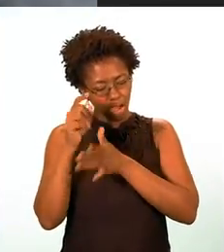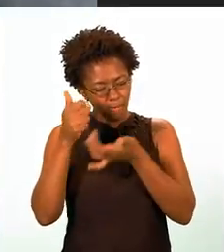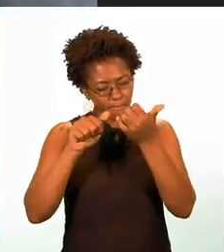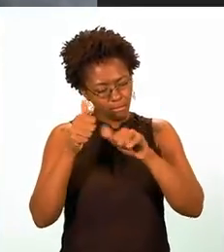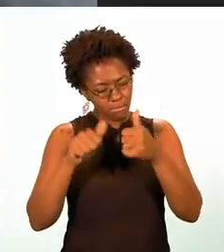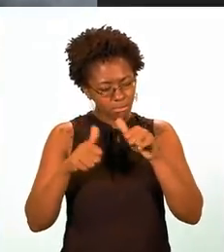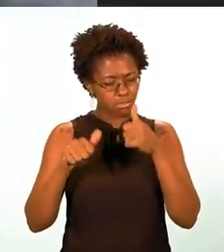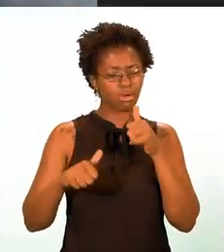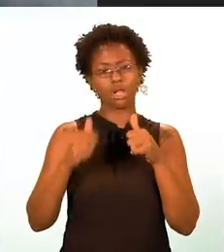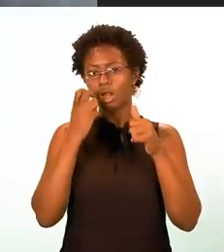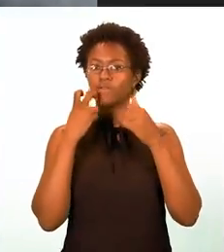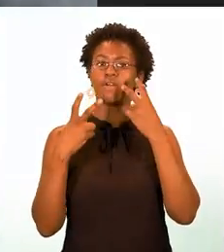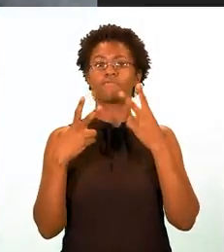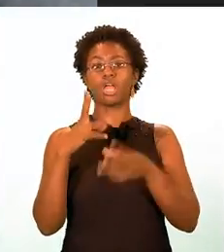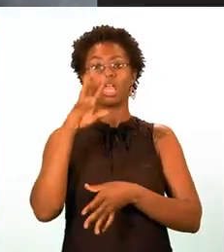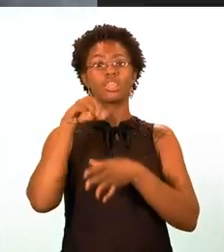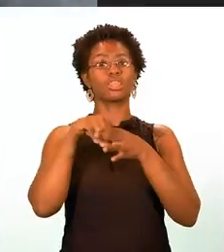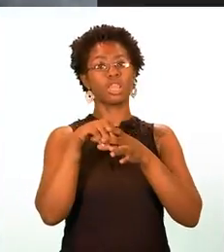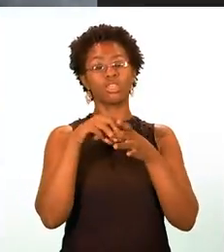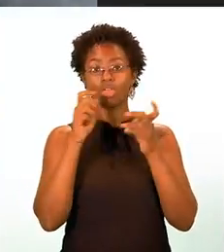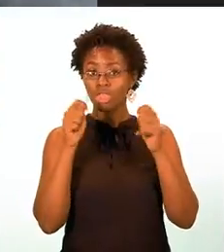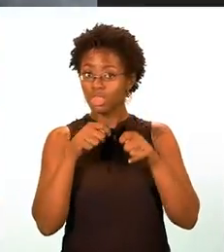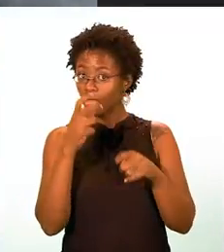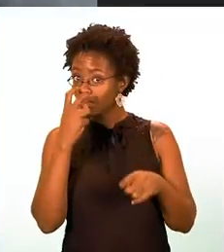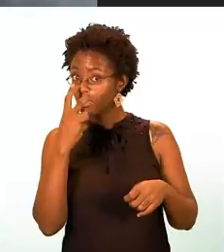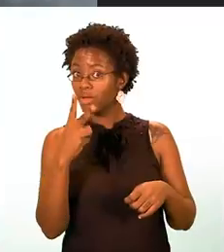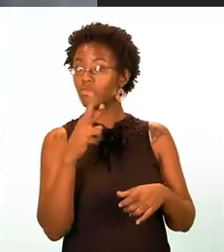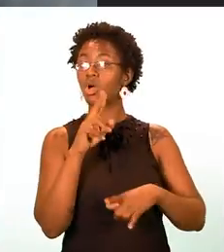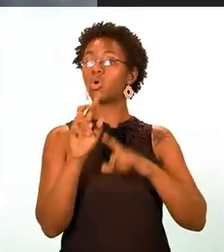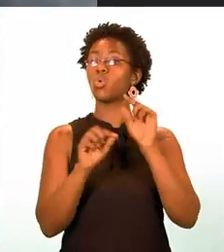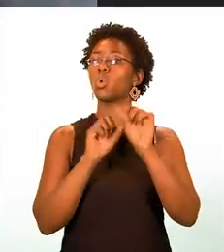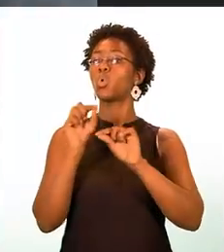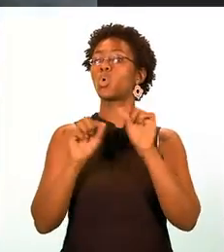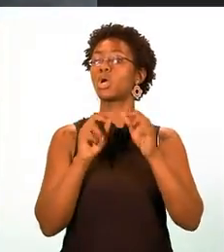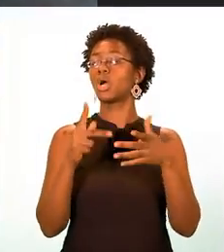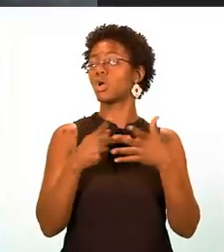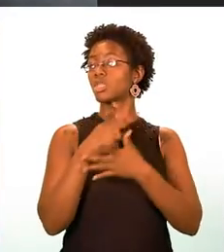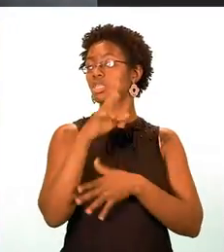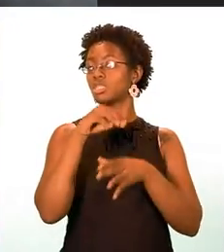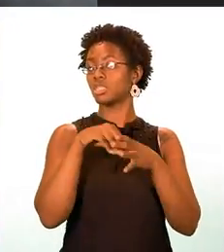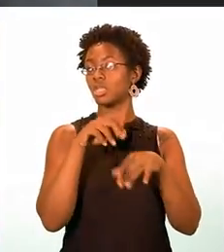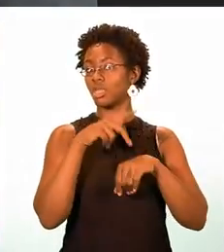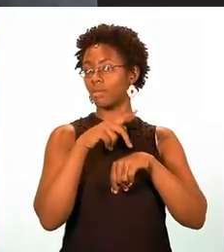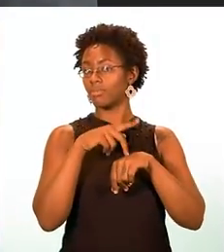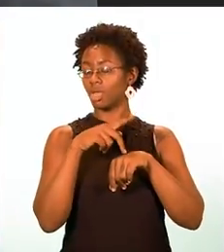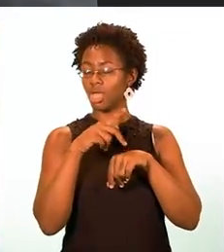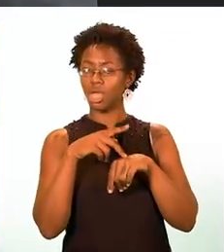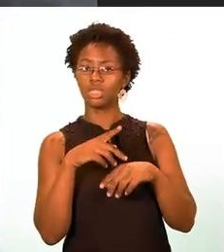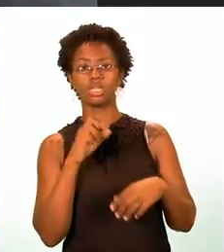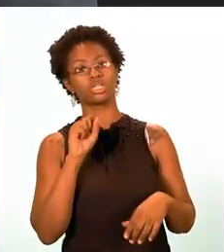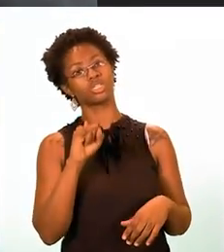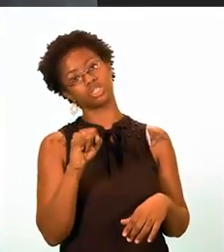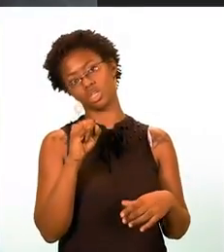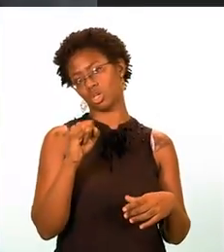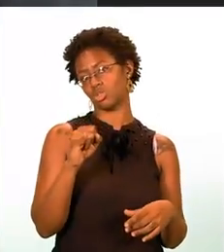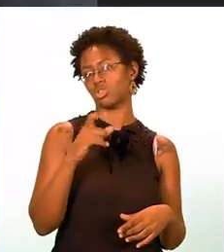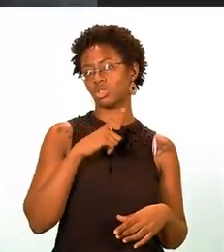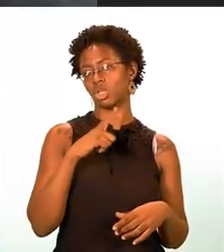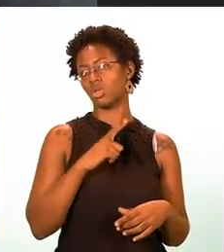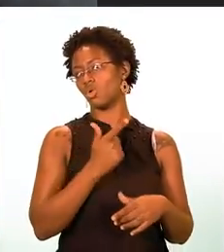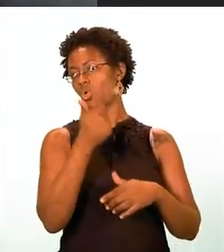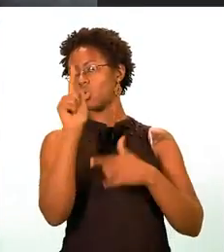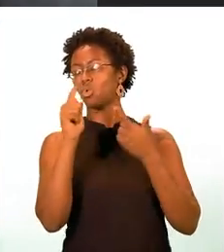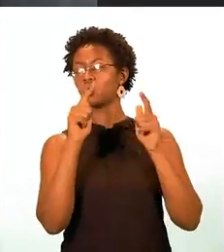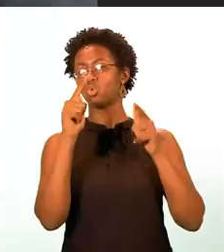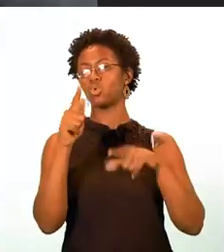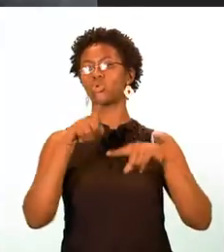né? E você avalia, e lá dentro você consegue ver as incrustações. O que são as incrustações?